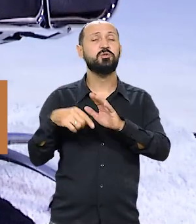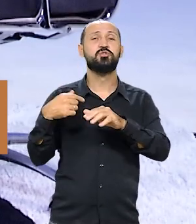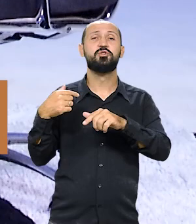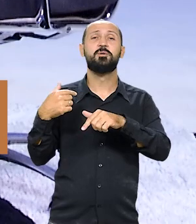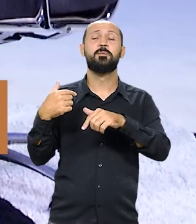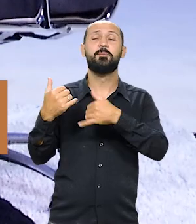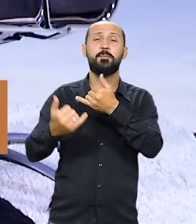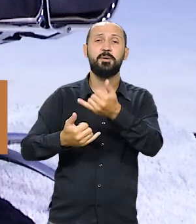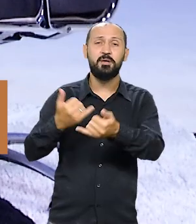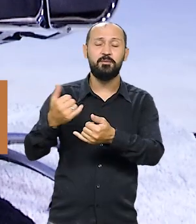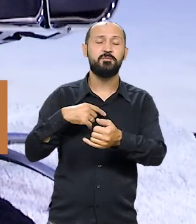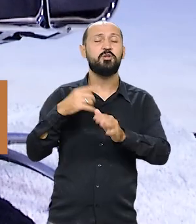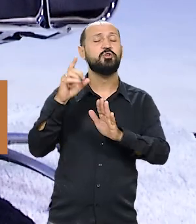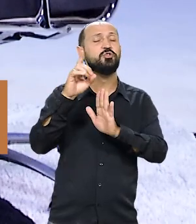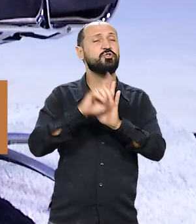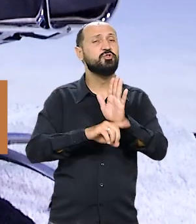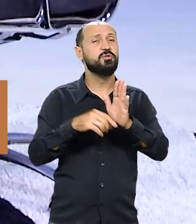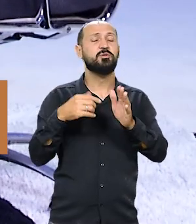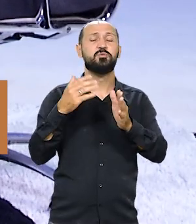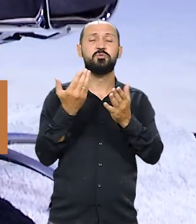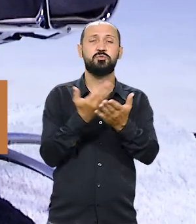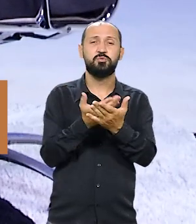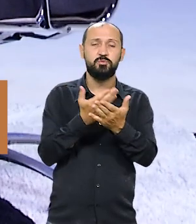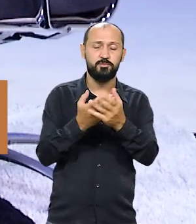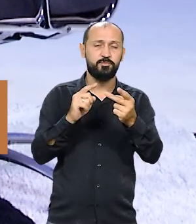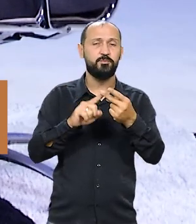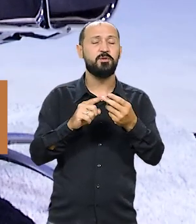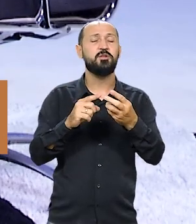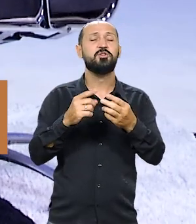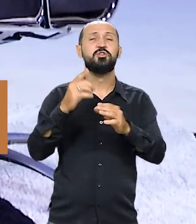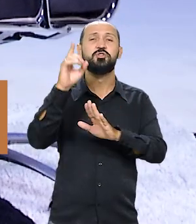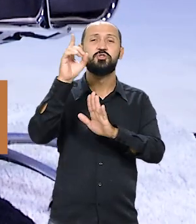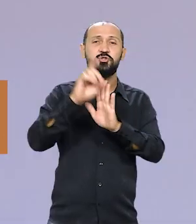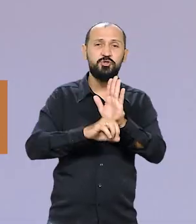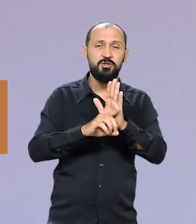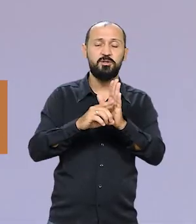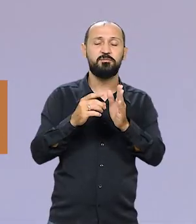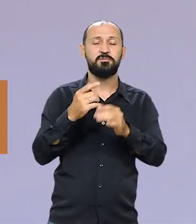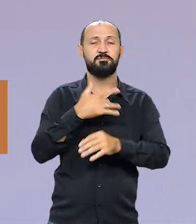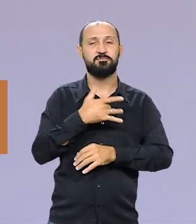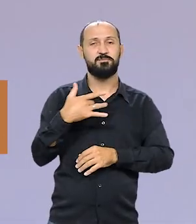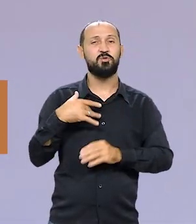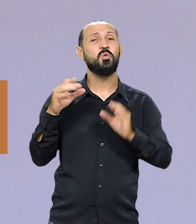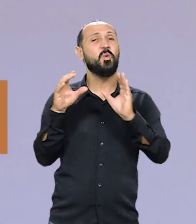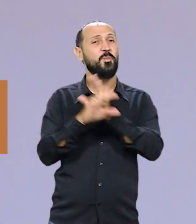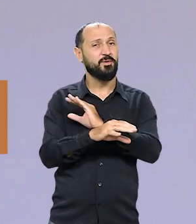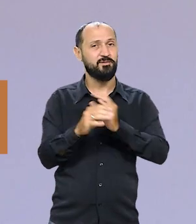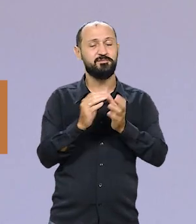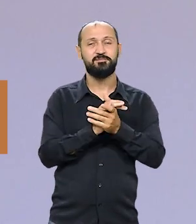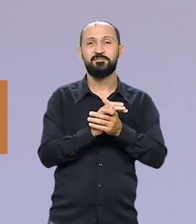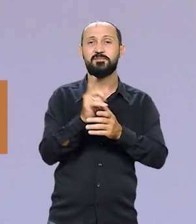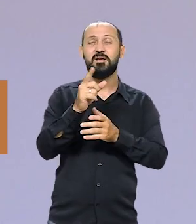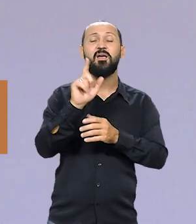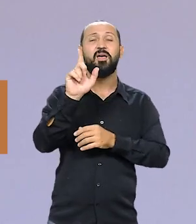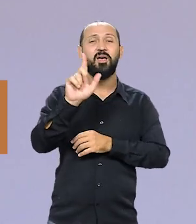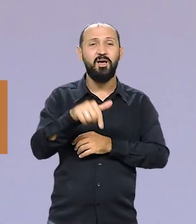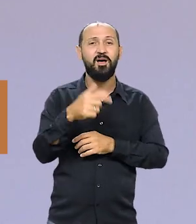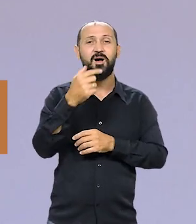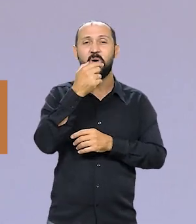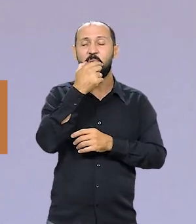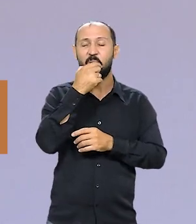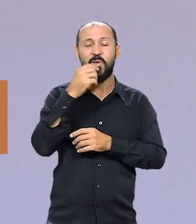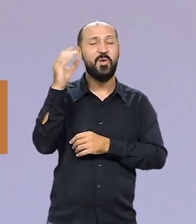brincar, ela tem direito de estudar, ela tem direito a ter saúde integral, porque o estatuto fala que é